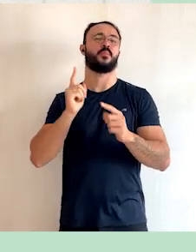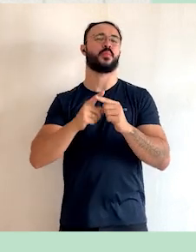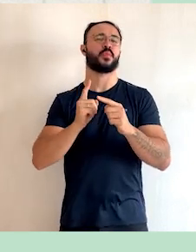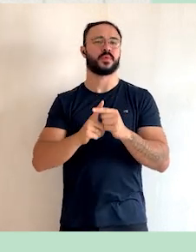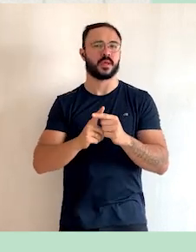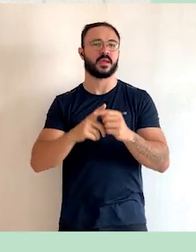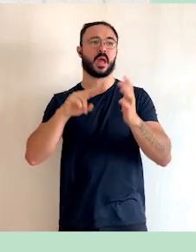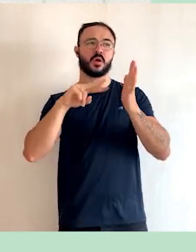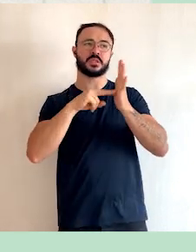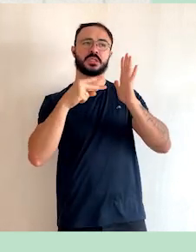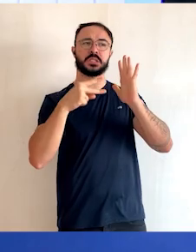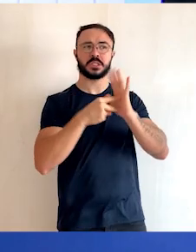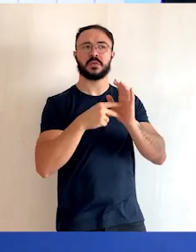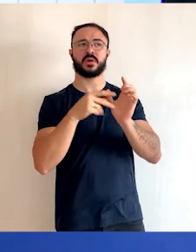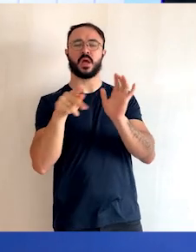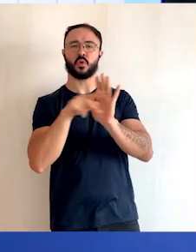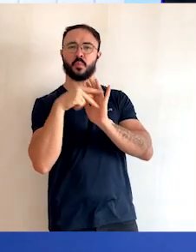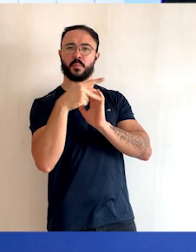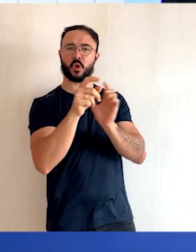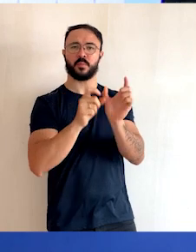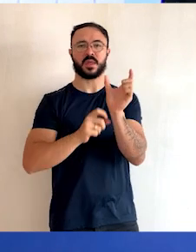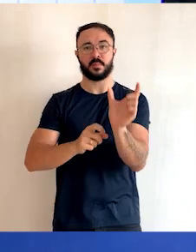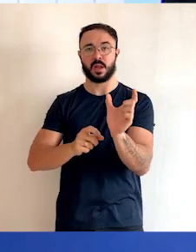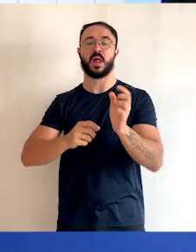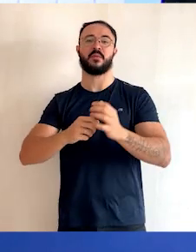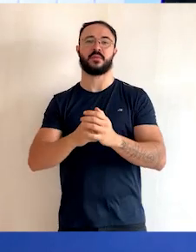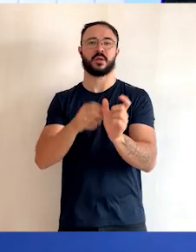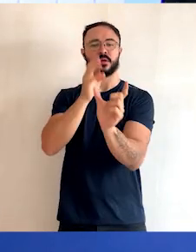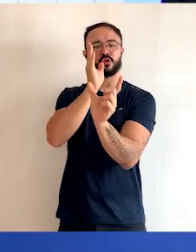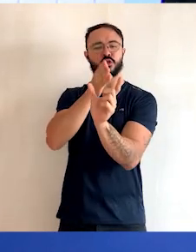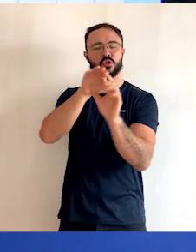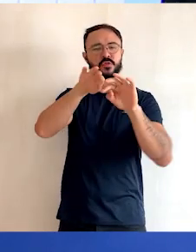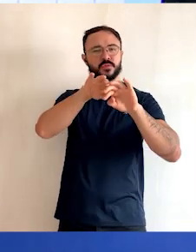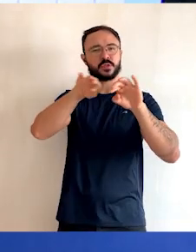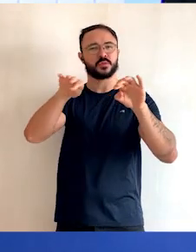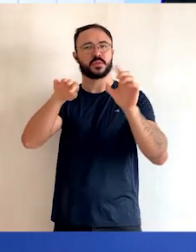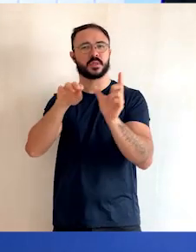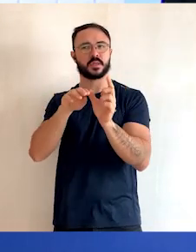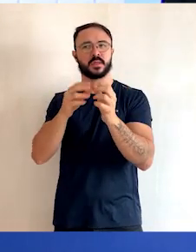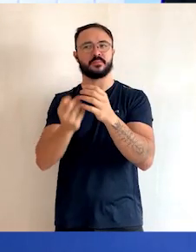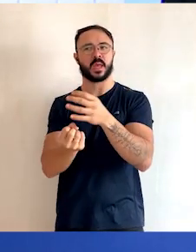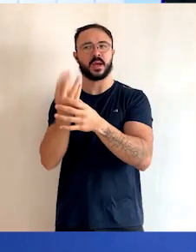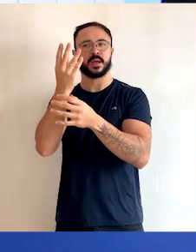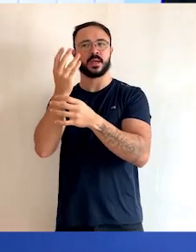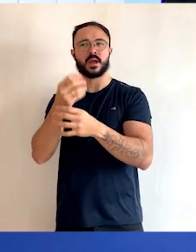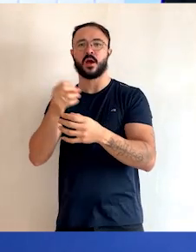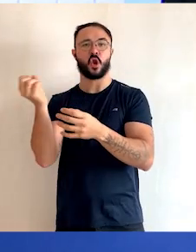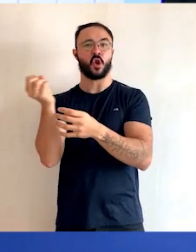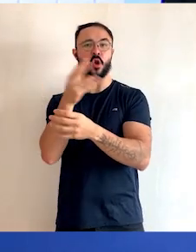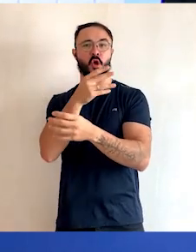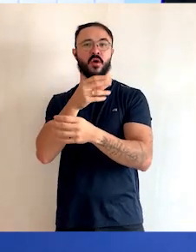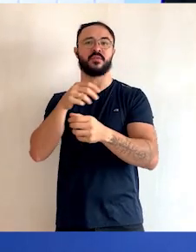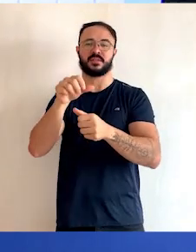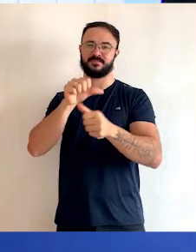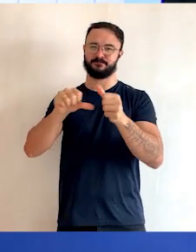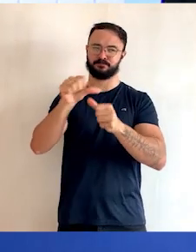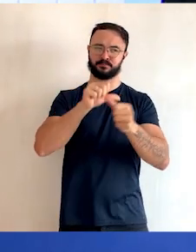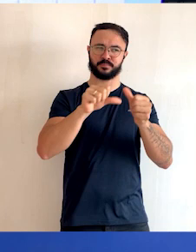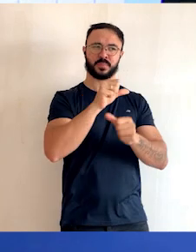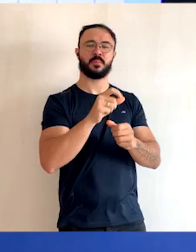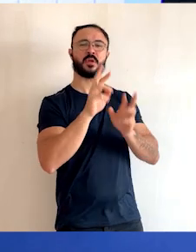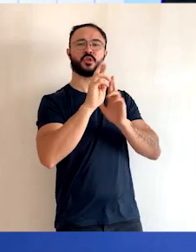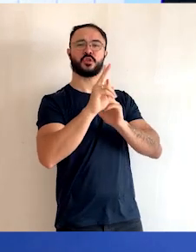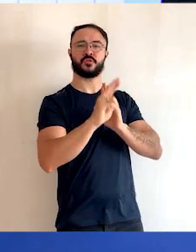pois serve de base às palavras. Trata-se de uma unidade de significação que permite a formação de novas